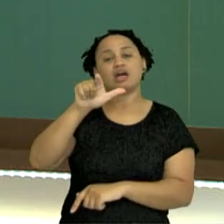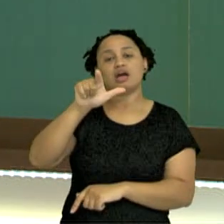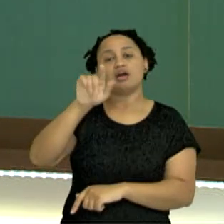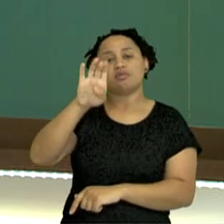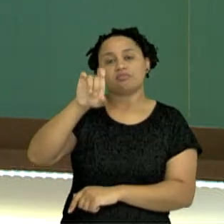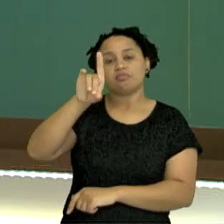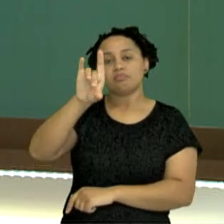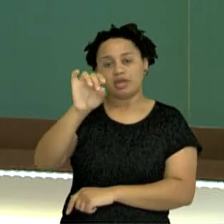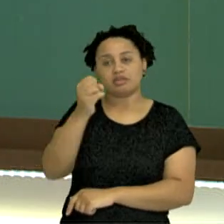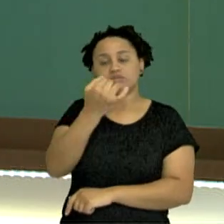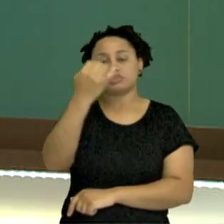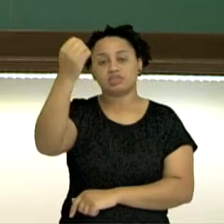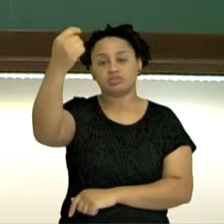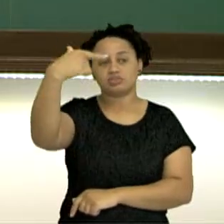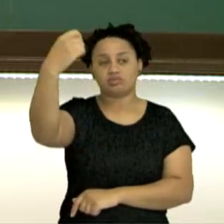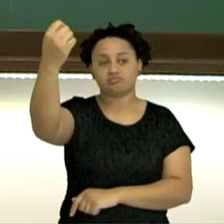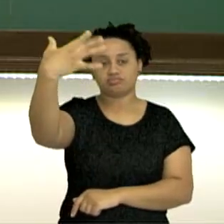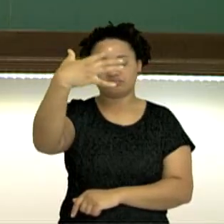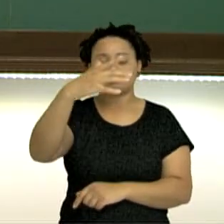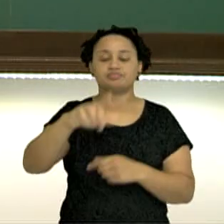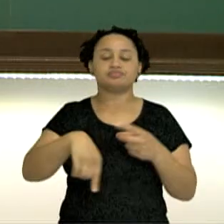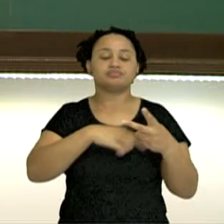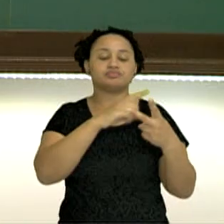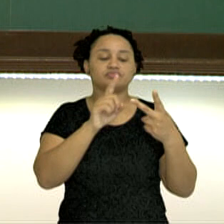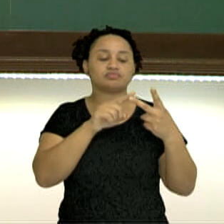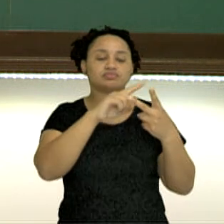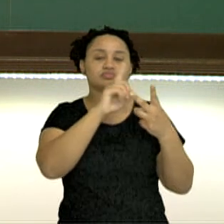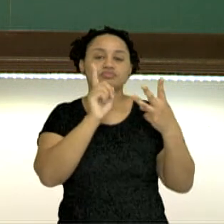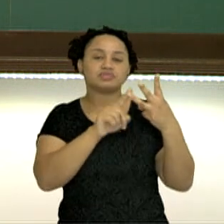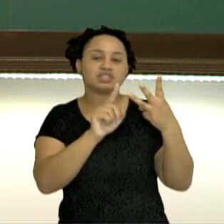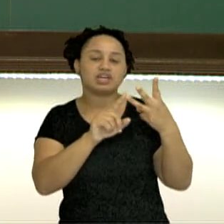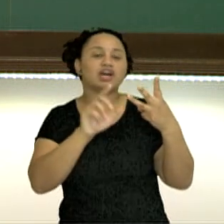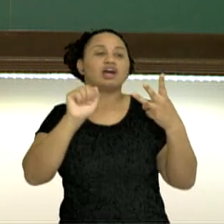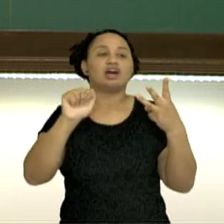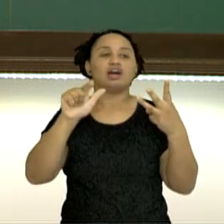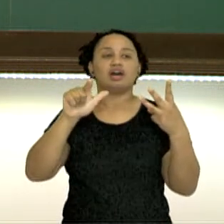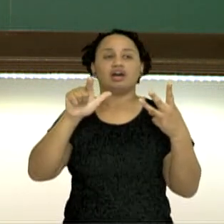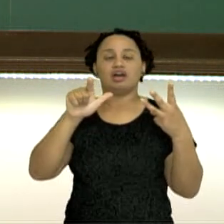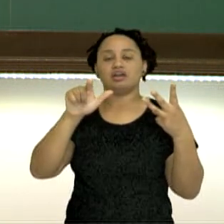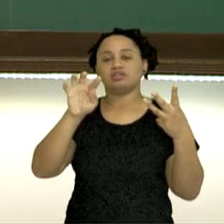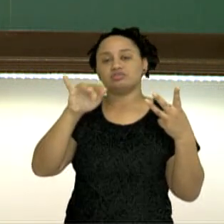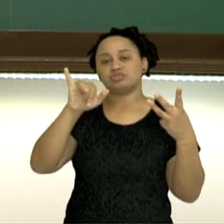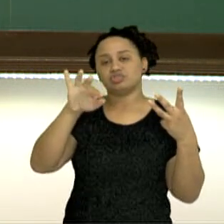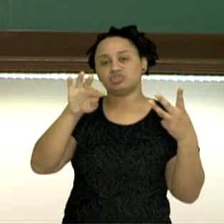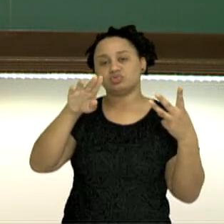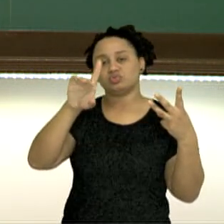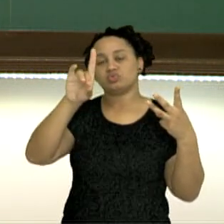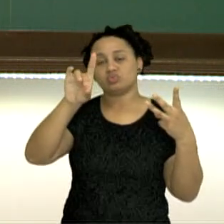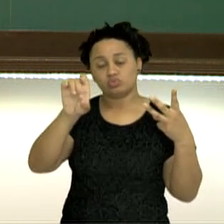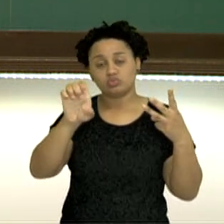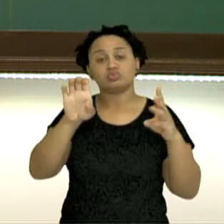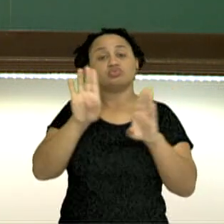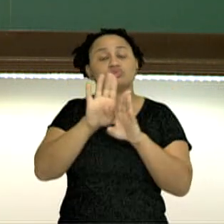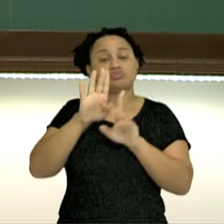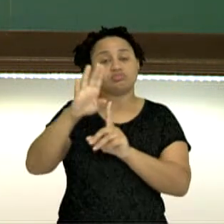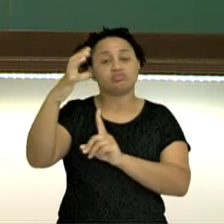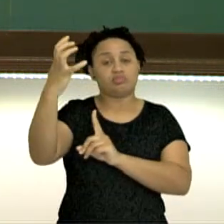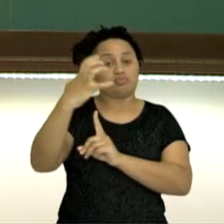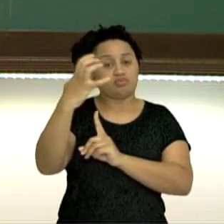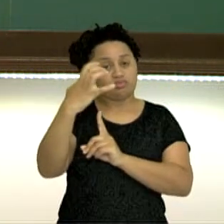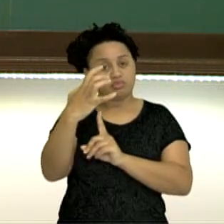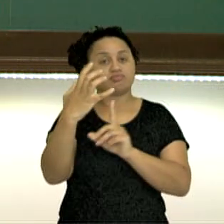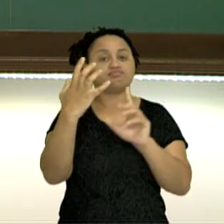reflexão da luz solar. A altitude é uma outra condição que vai influenciar diretamente no